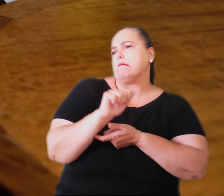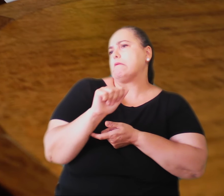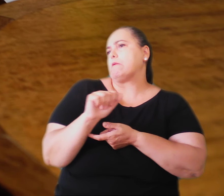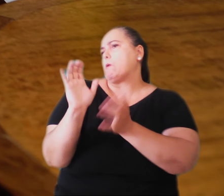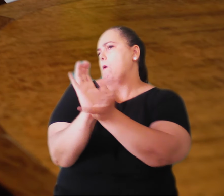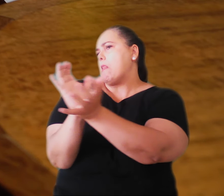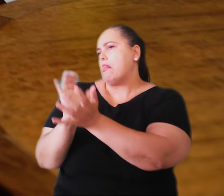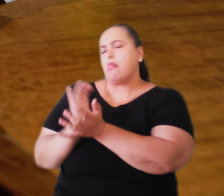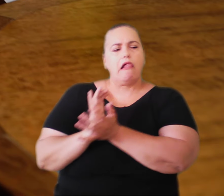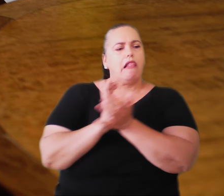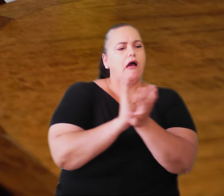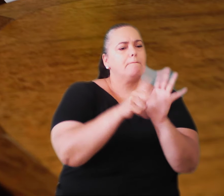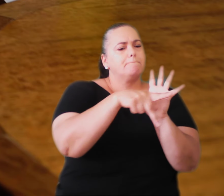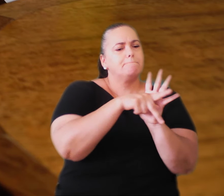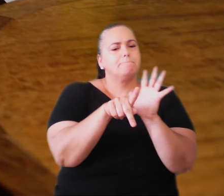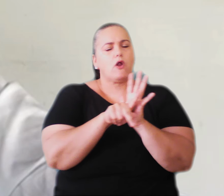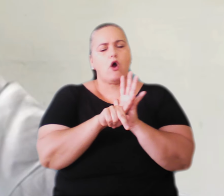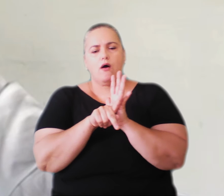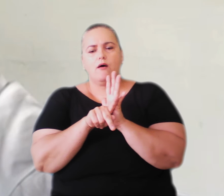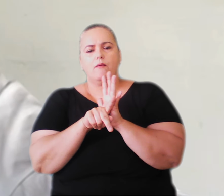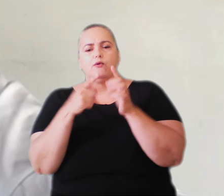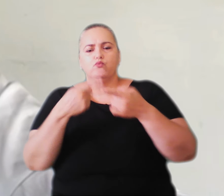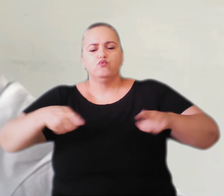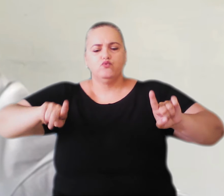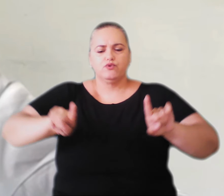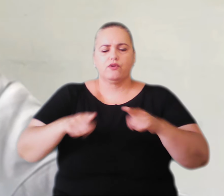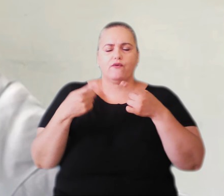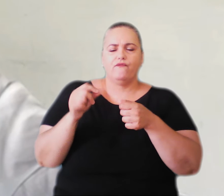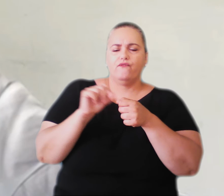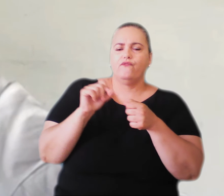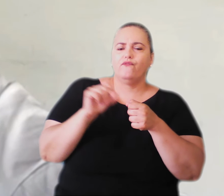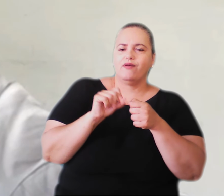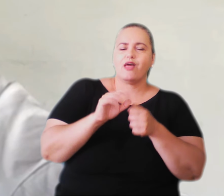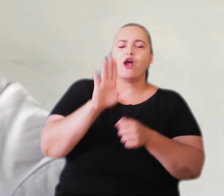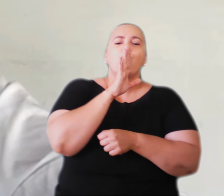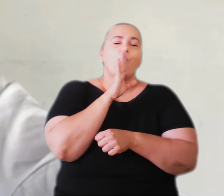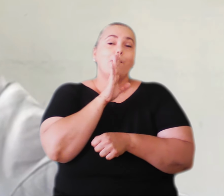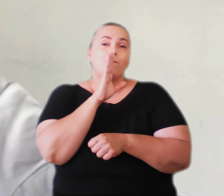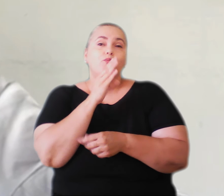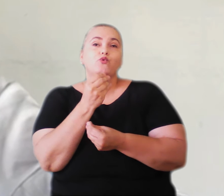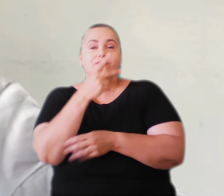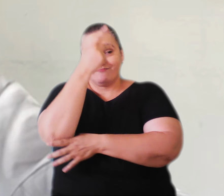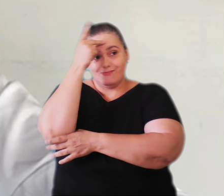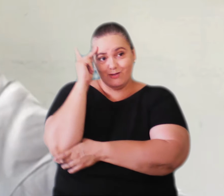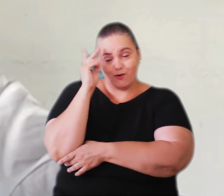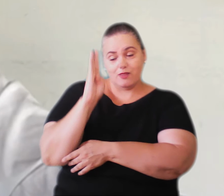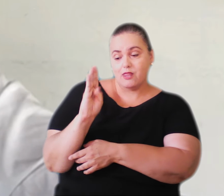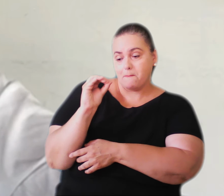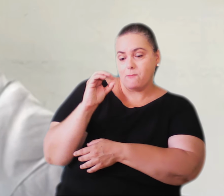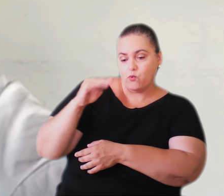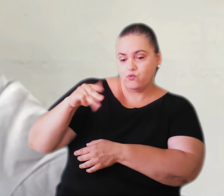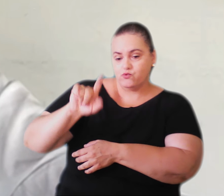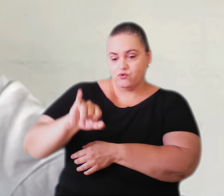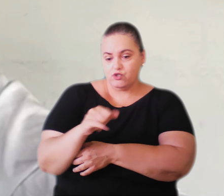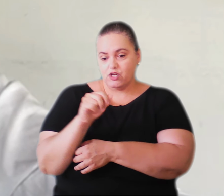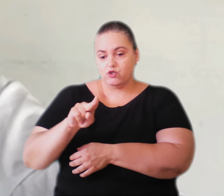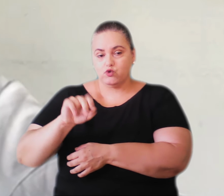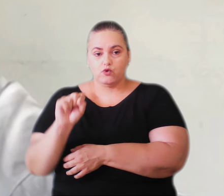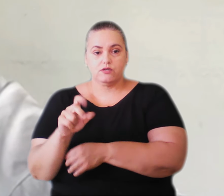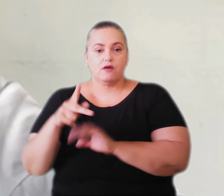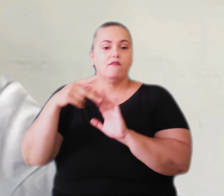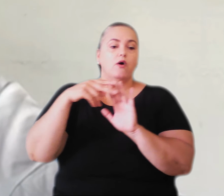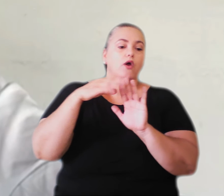gaúcha. E os próprios acordes que nós fizemos, ele também acabou conhecendo muitas pessoas em Bom Jesus. Então, foi um programa que